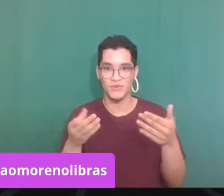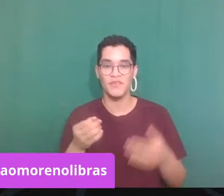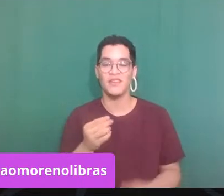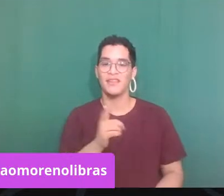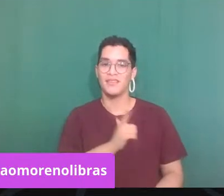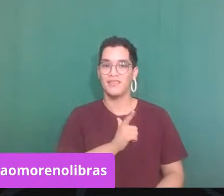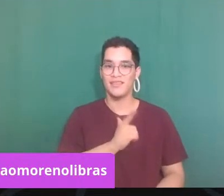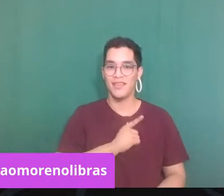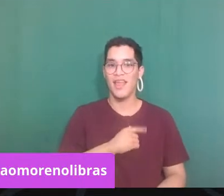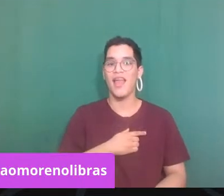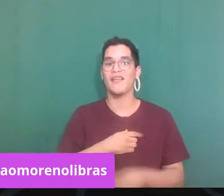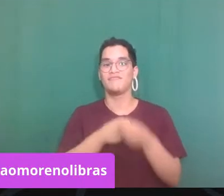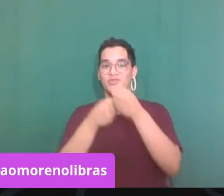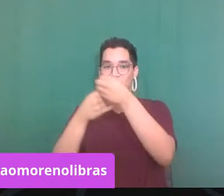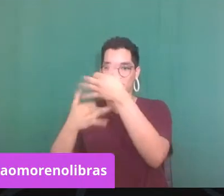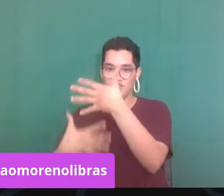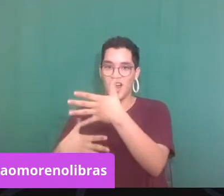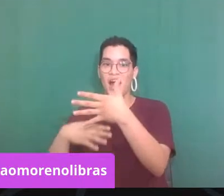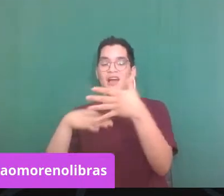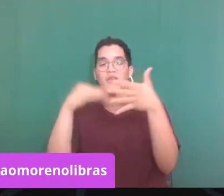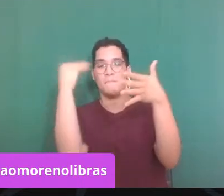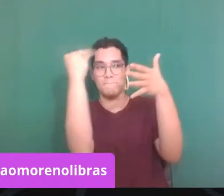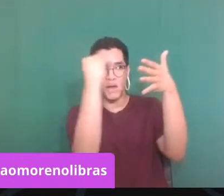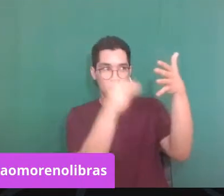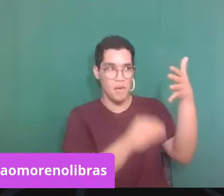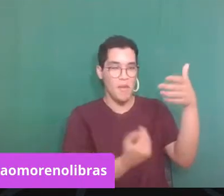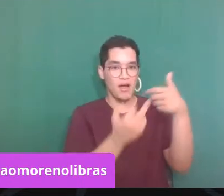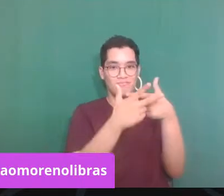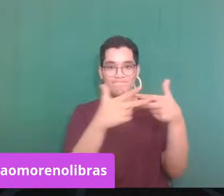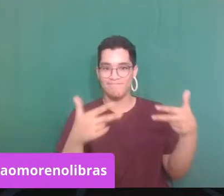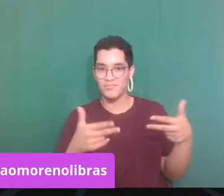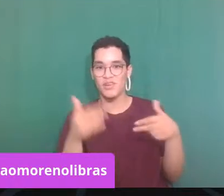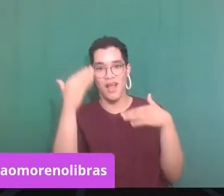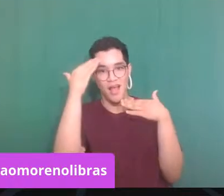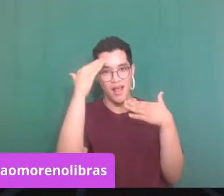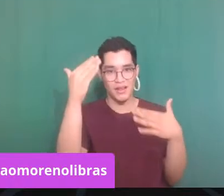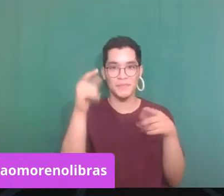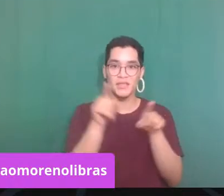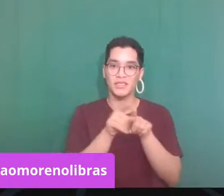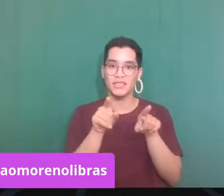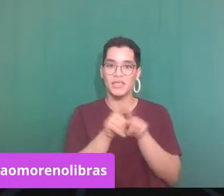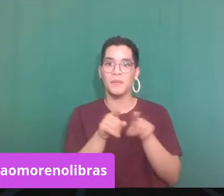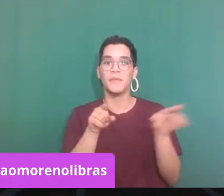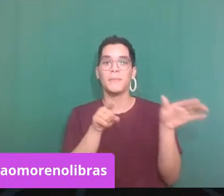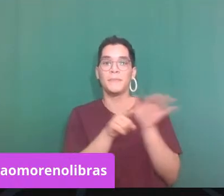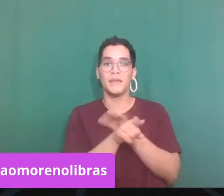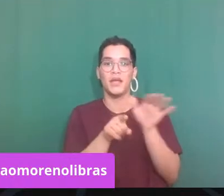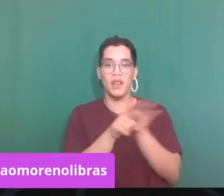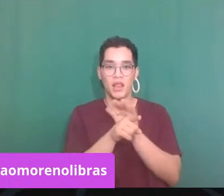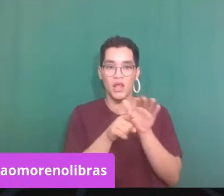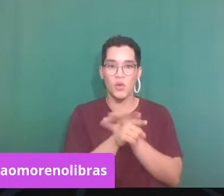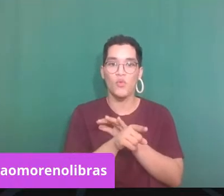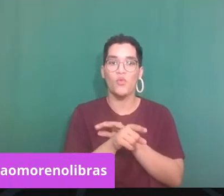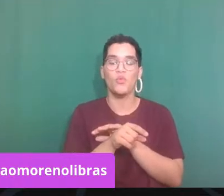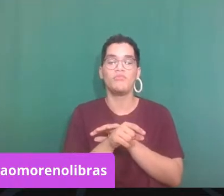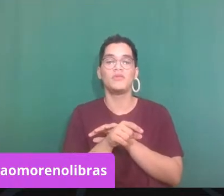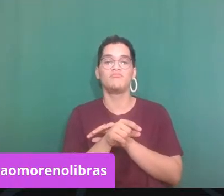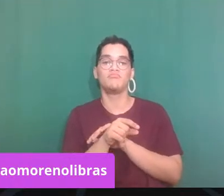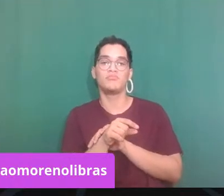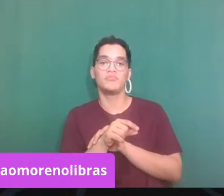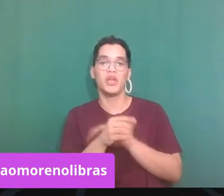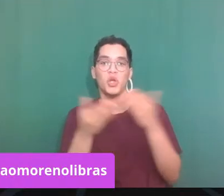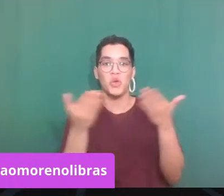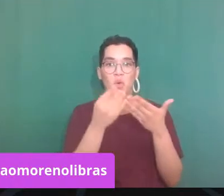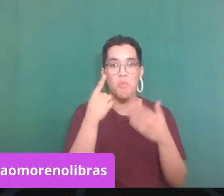muitos comentários, muitos elogios, agradecimentos. E algumas perguntas que surgirem que não tiver sido